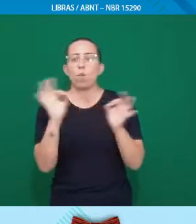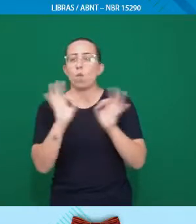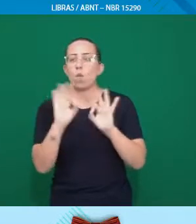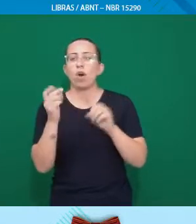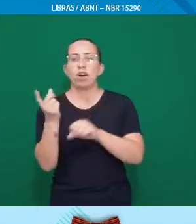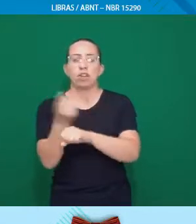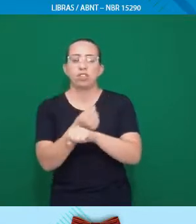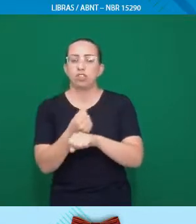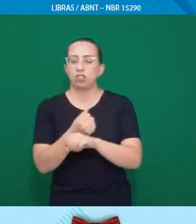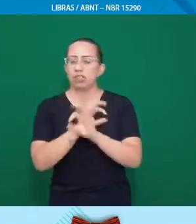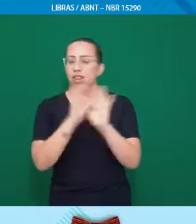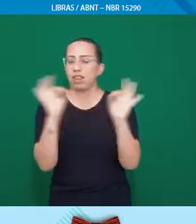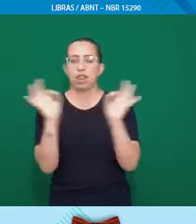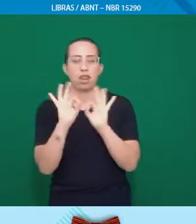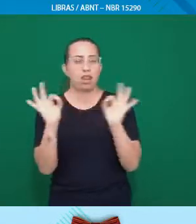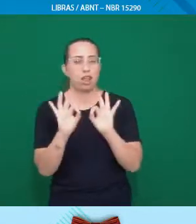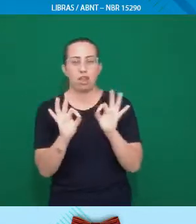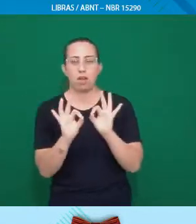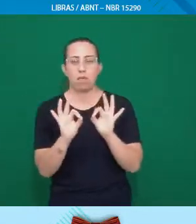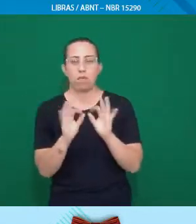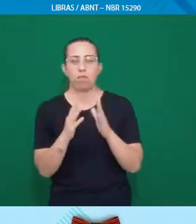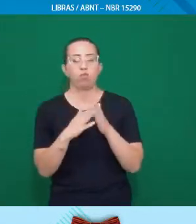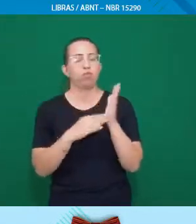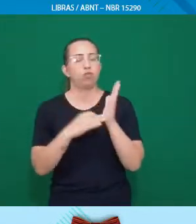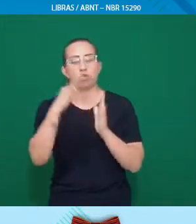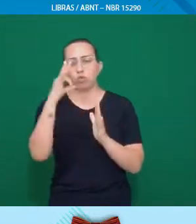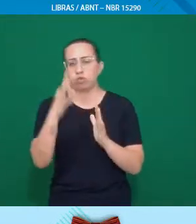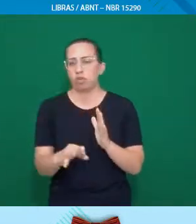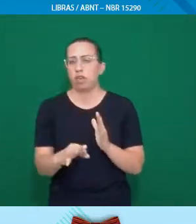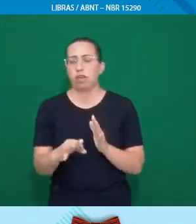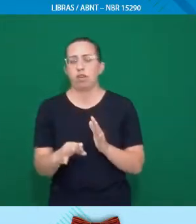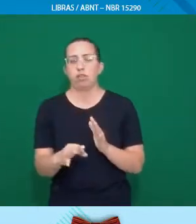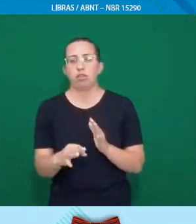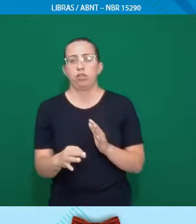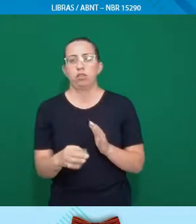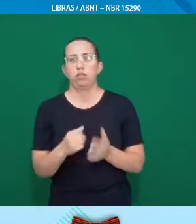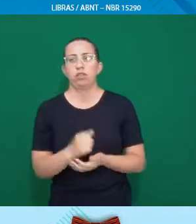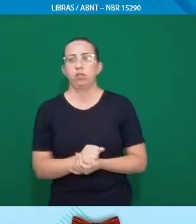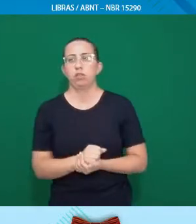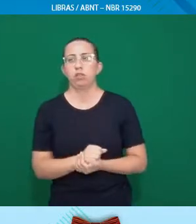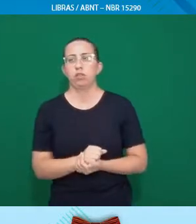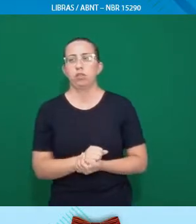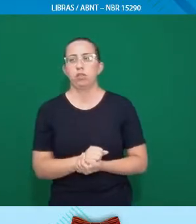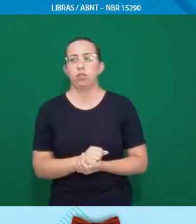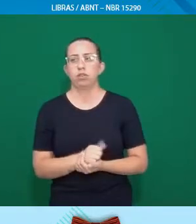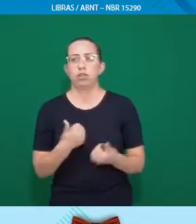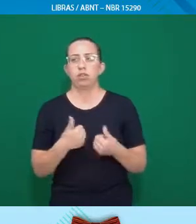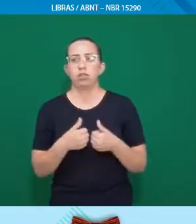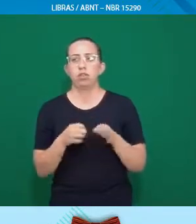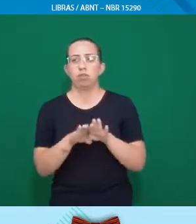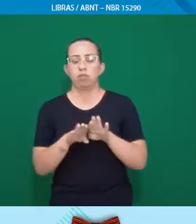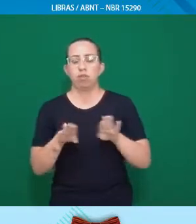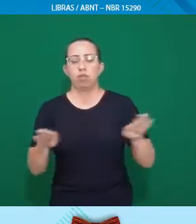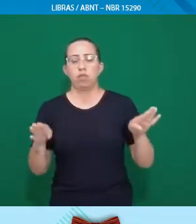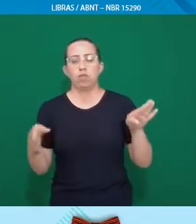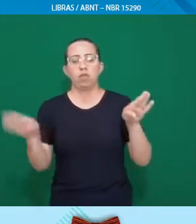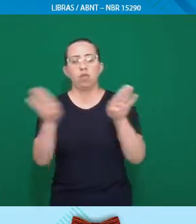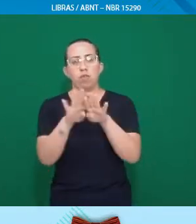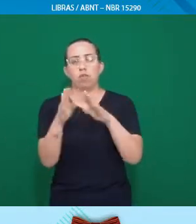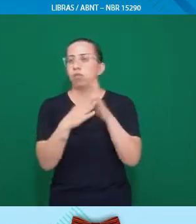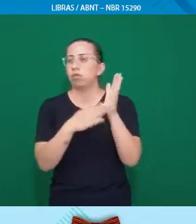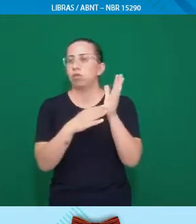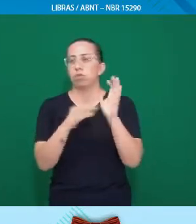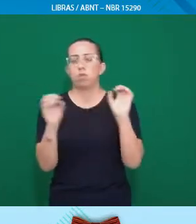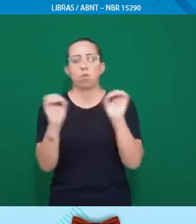crédito maquinários e o manual de dívida ficou em questão de crédito